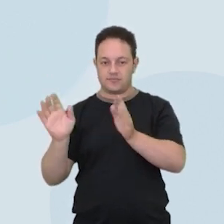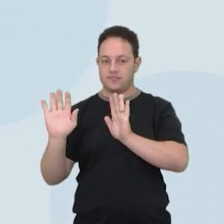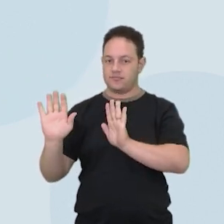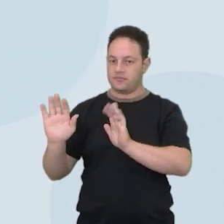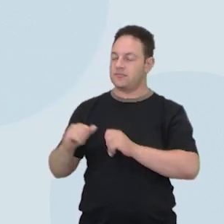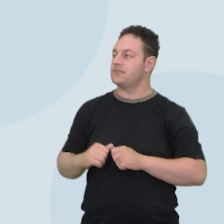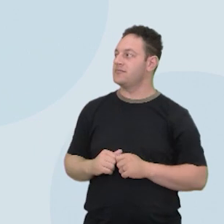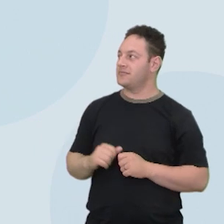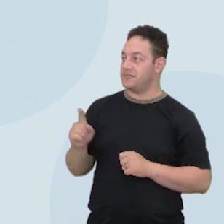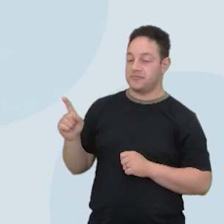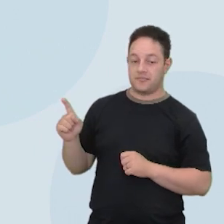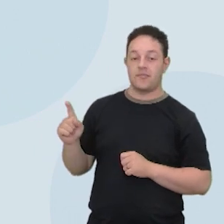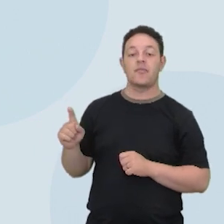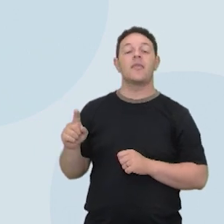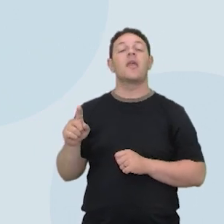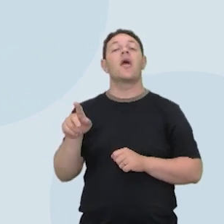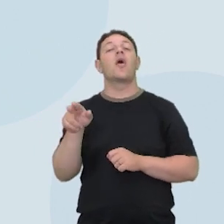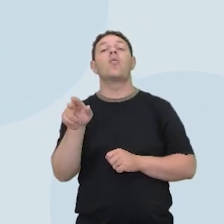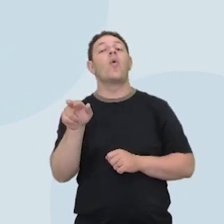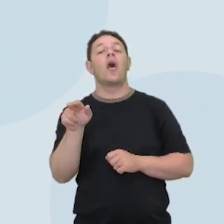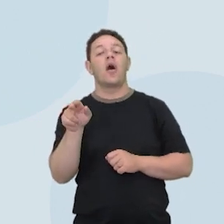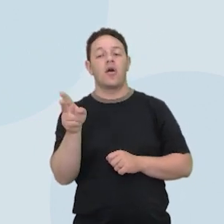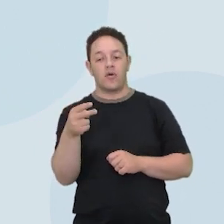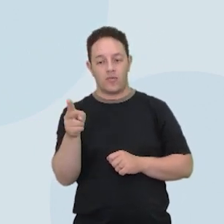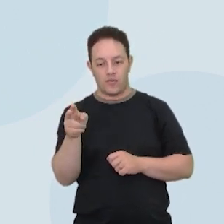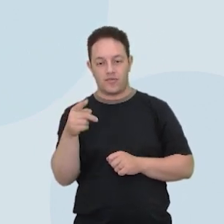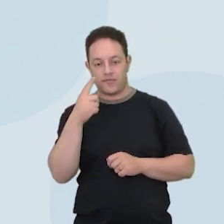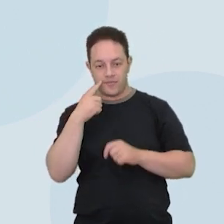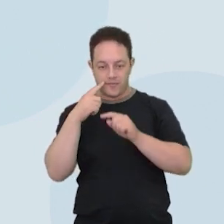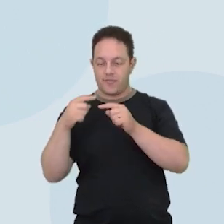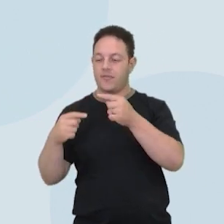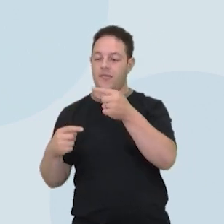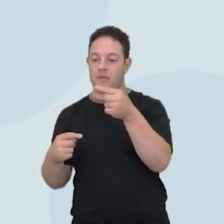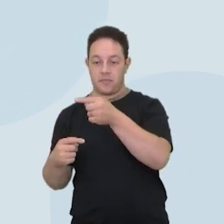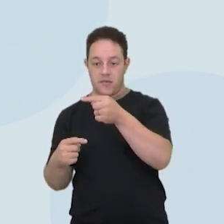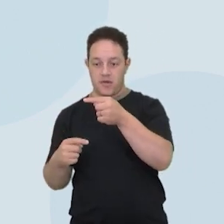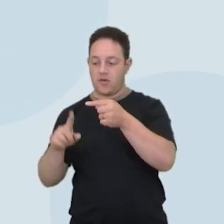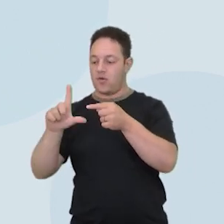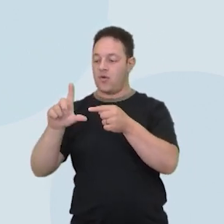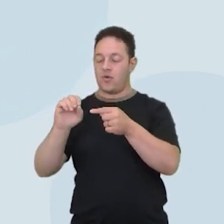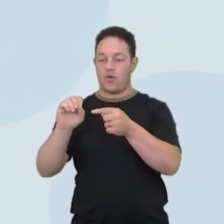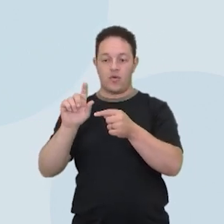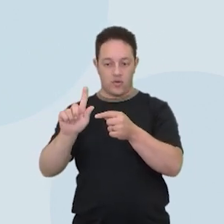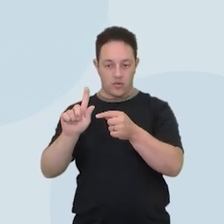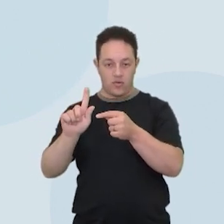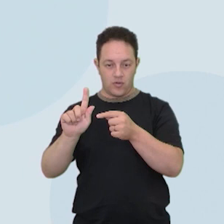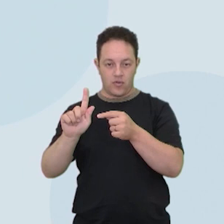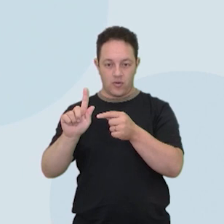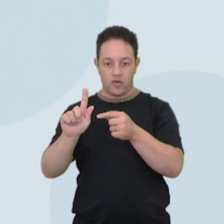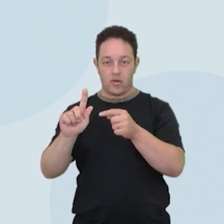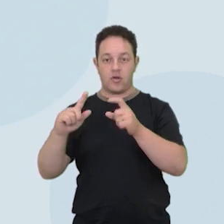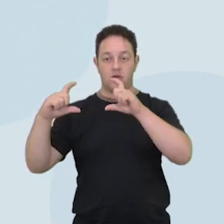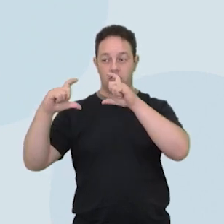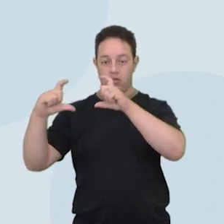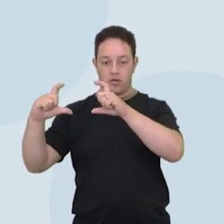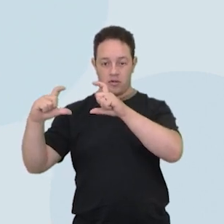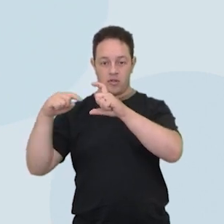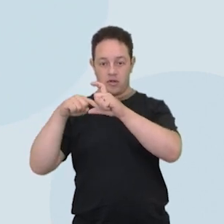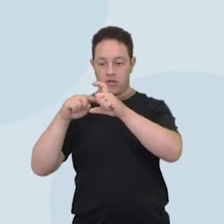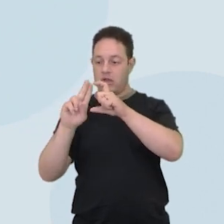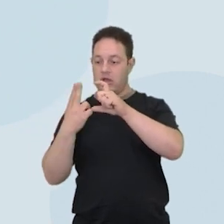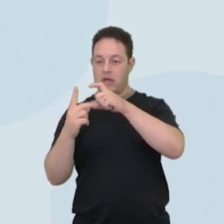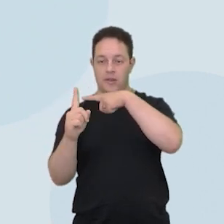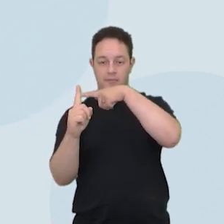Fechei. Igual... Aí a gente vai ter menos log da concentração de